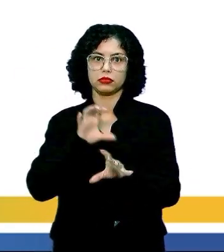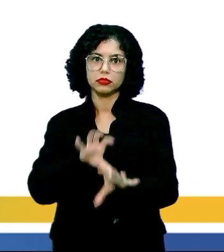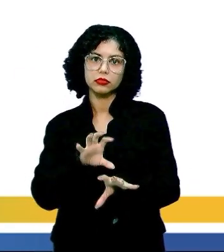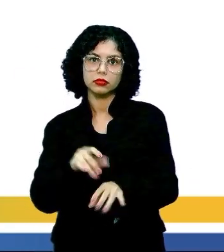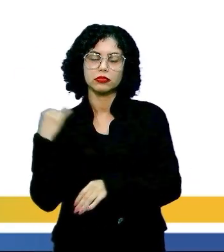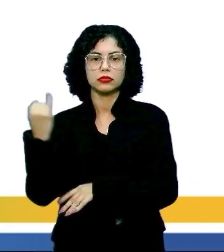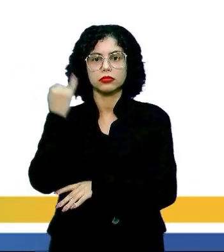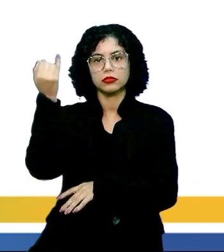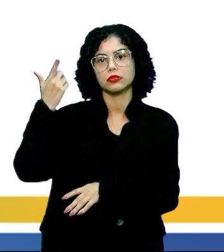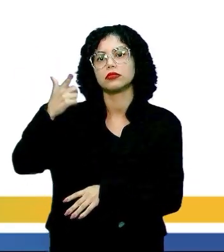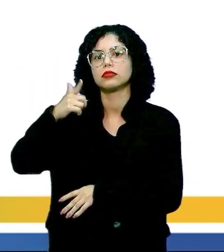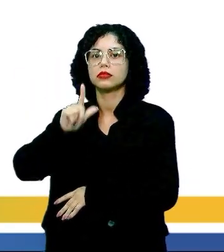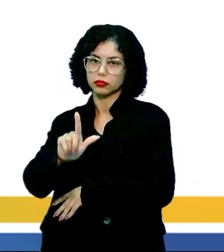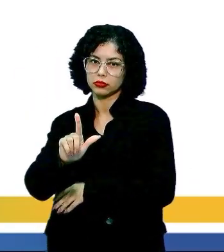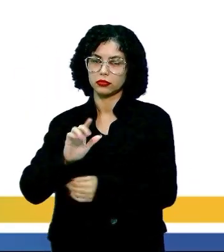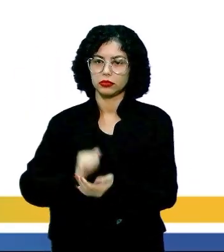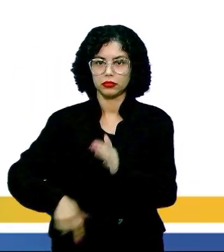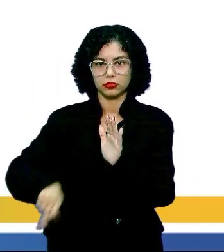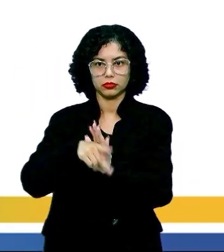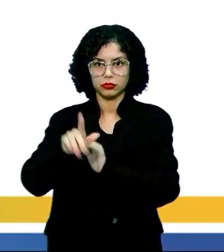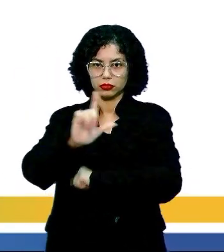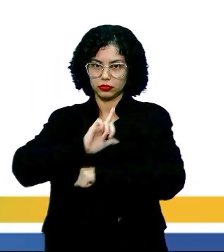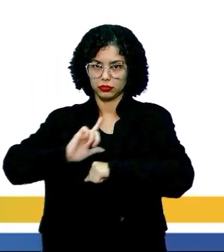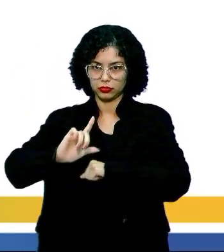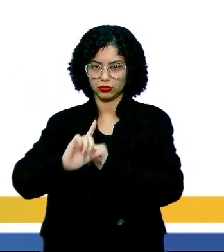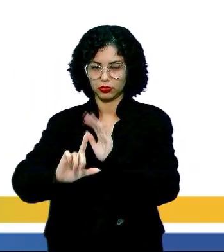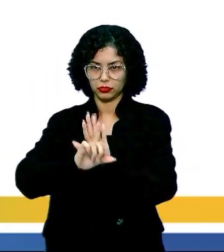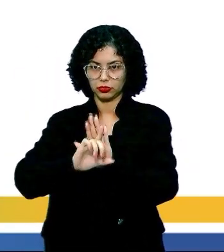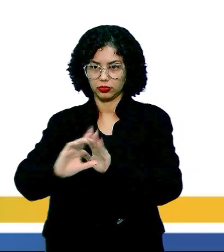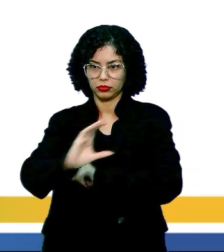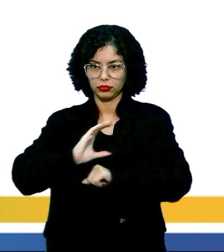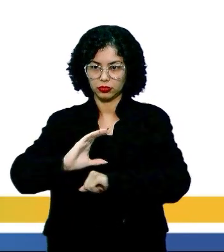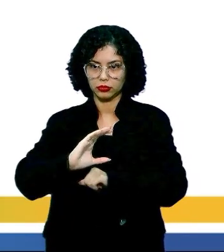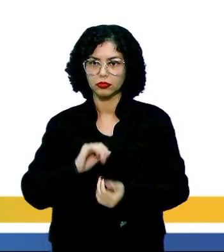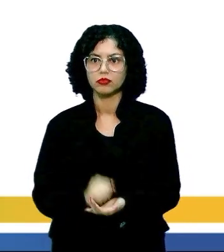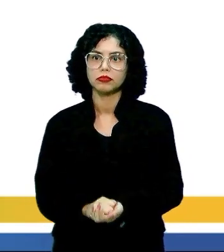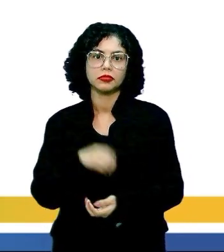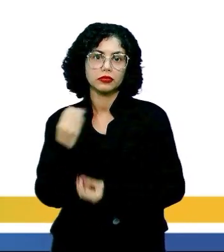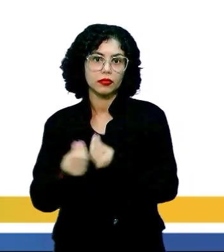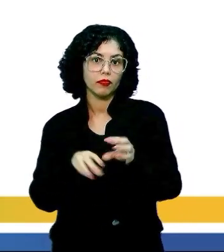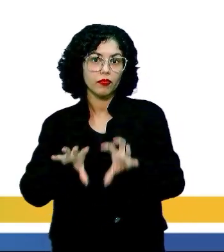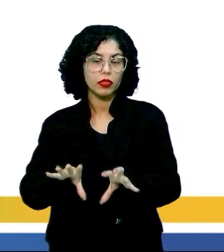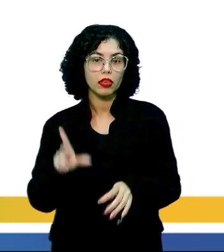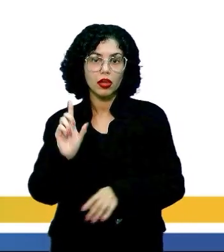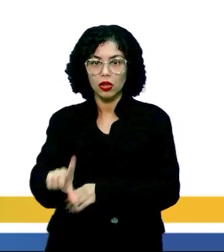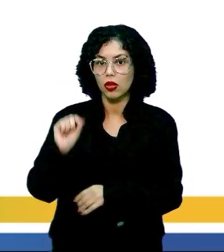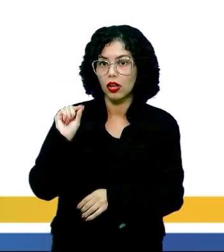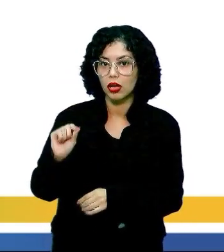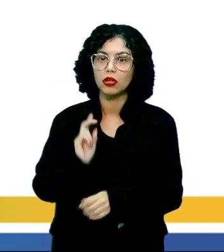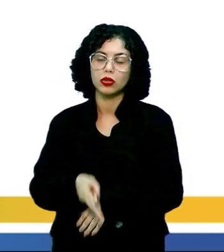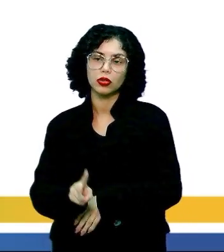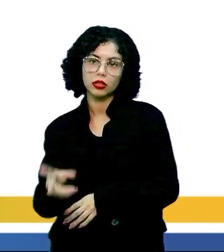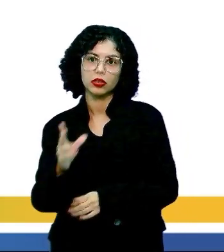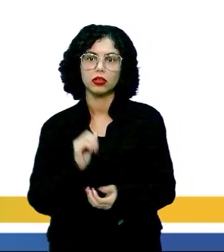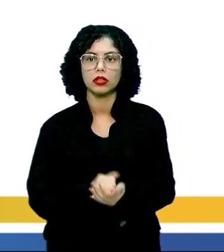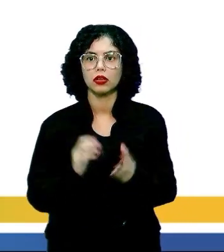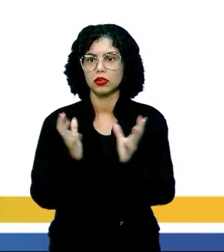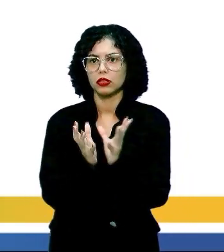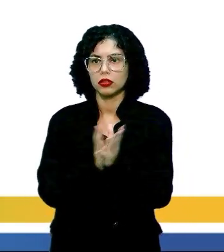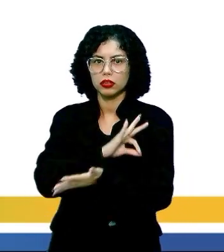Esse princípio é fundamental garantido por lei na Constituição contudo Nossas escolhas